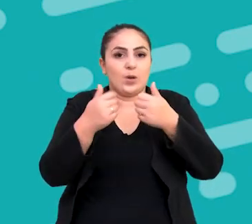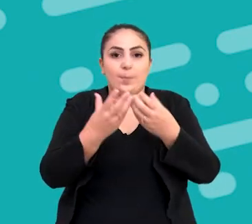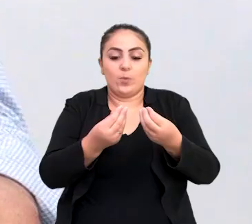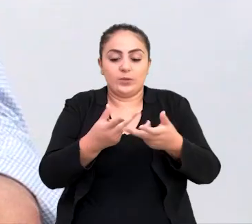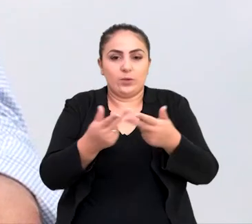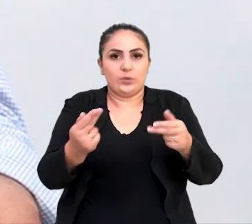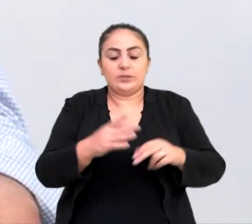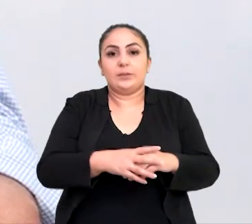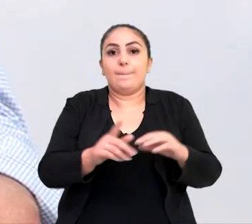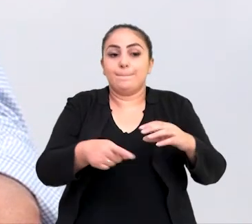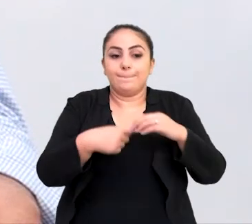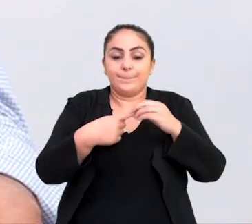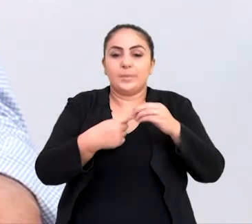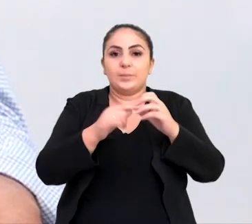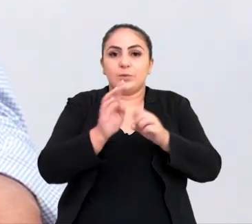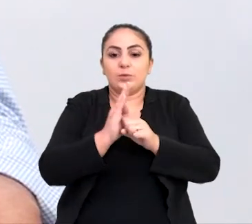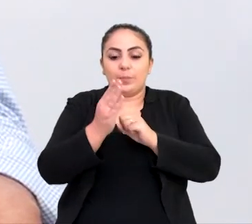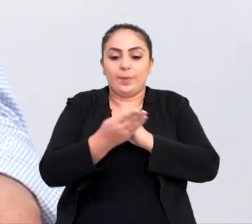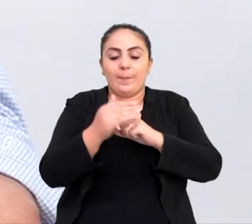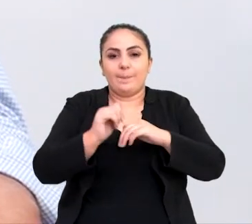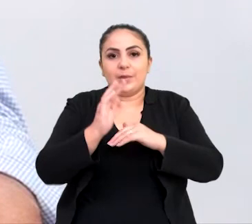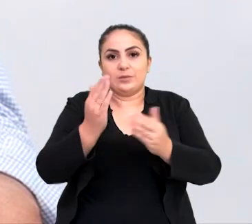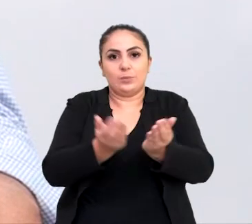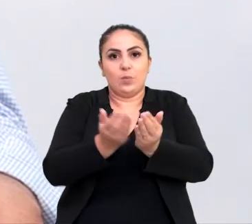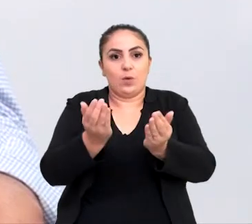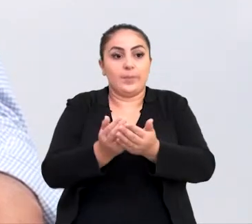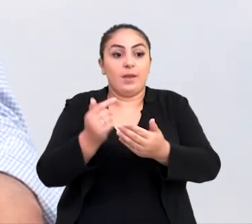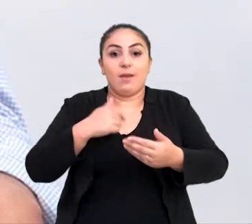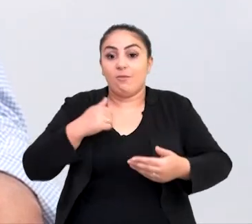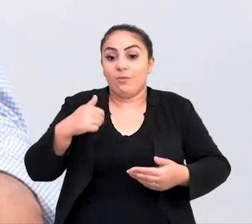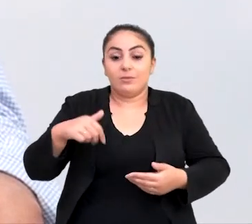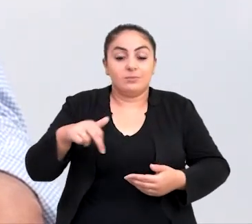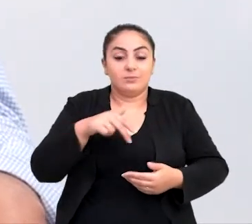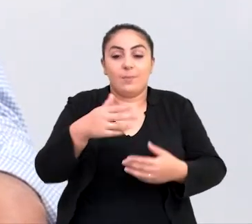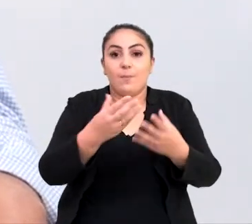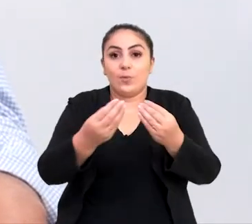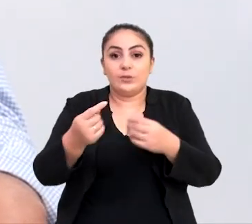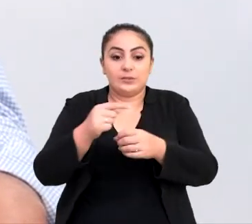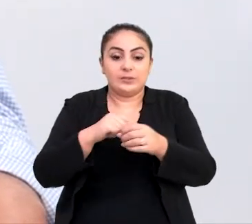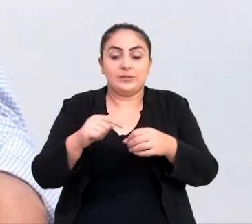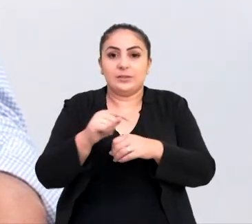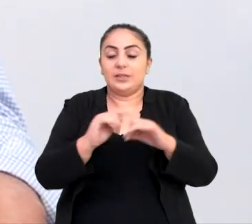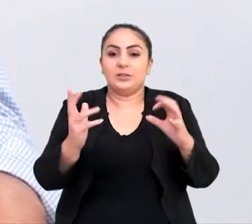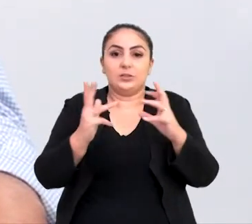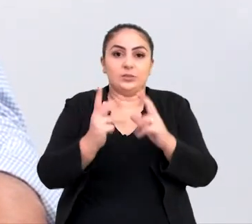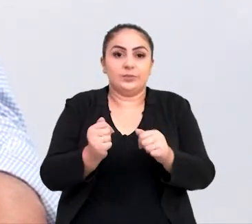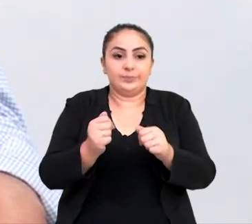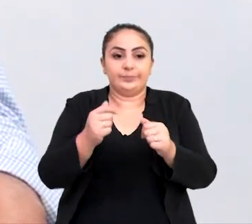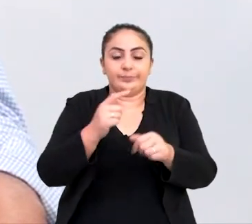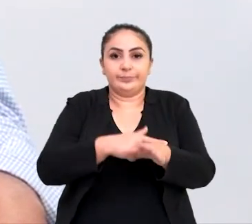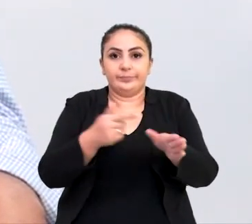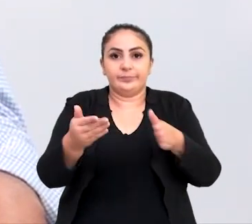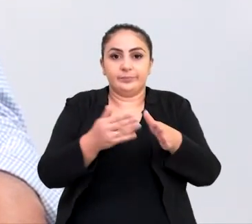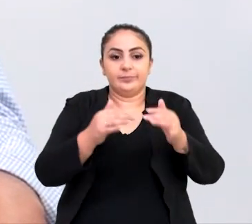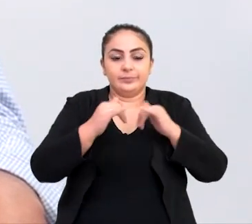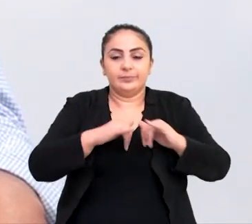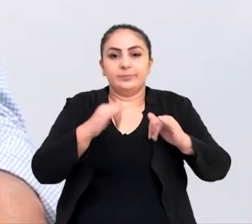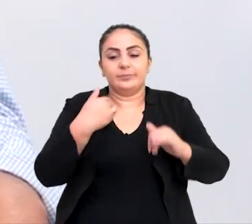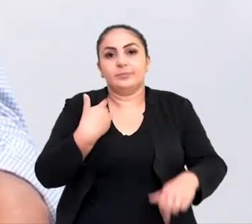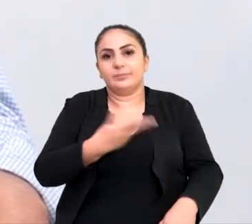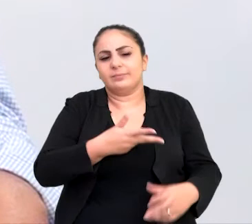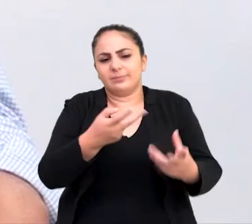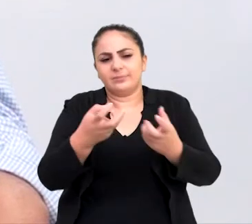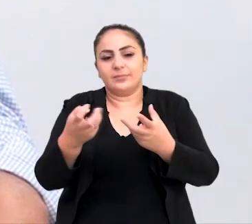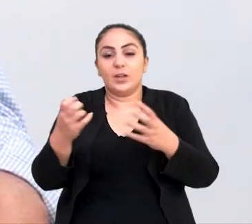muito, principalmente nos bairros mais carentes. Eu andei muito na cidade durante a campanha e a gente